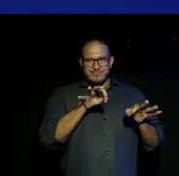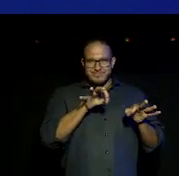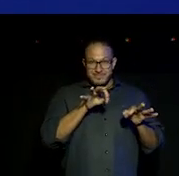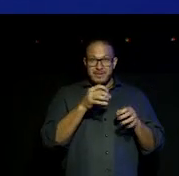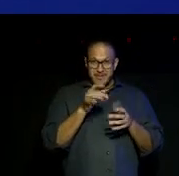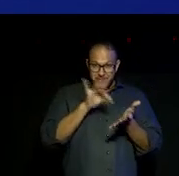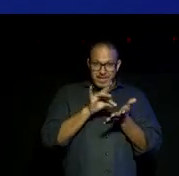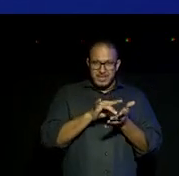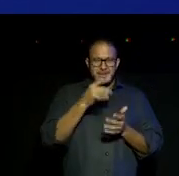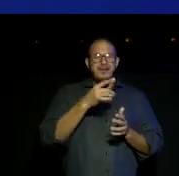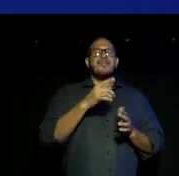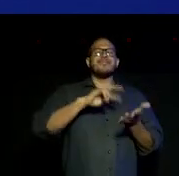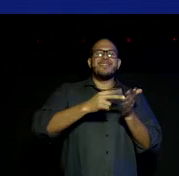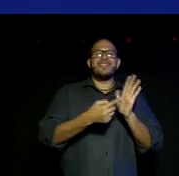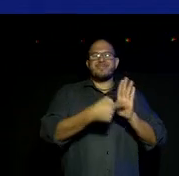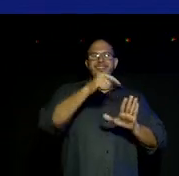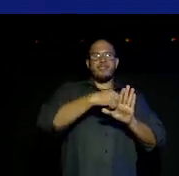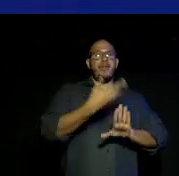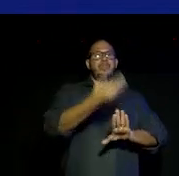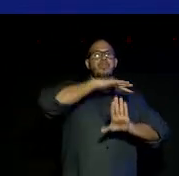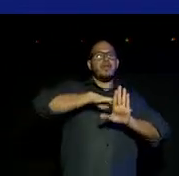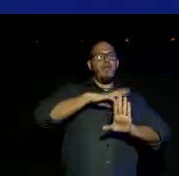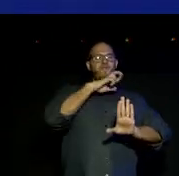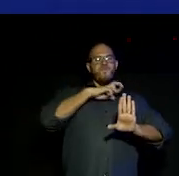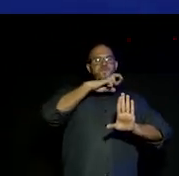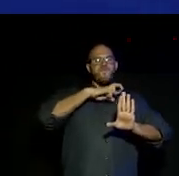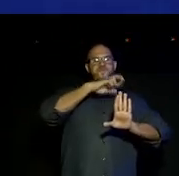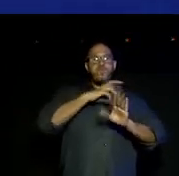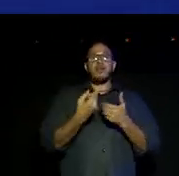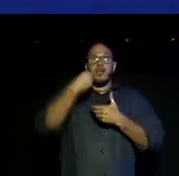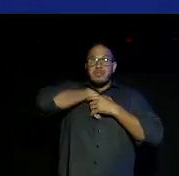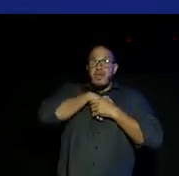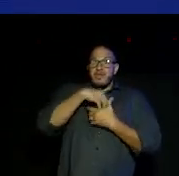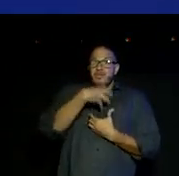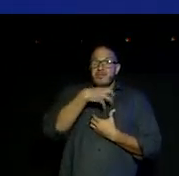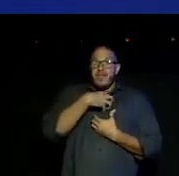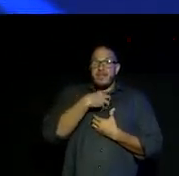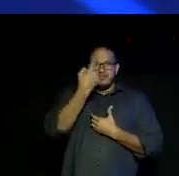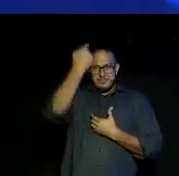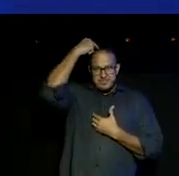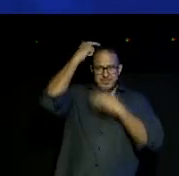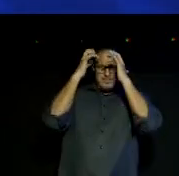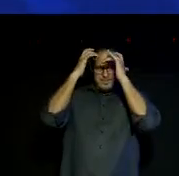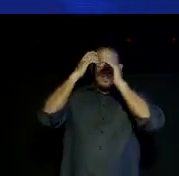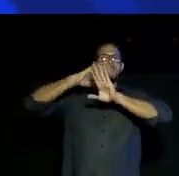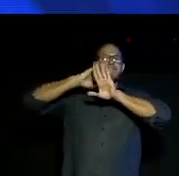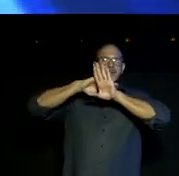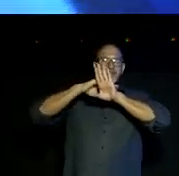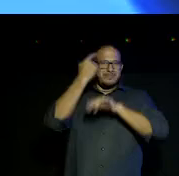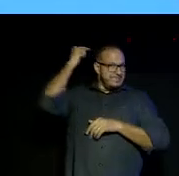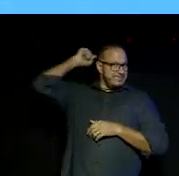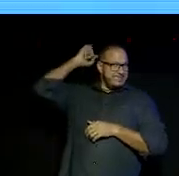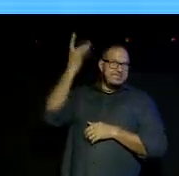um inglês morando dentro de você. Tem um ser que está permanentemente te olhando. Se você não